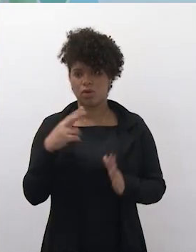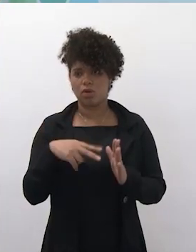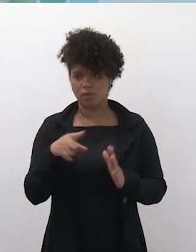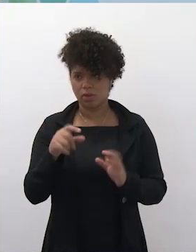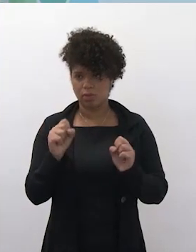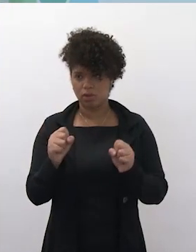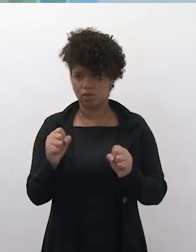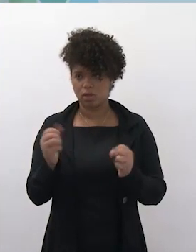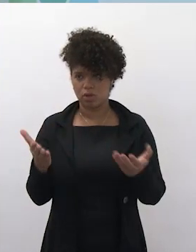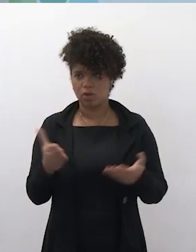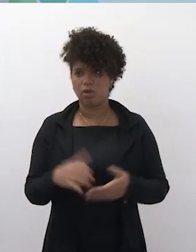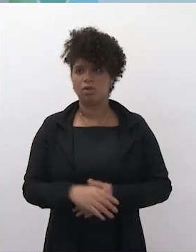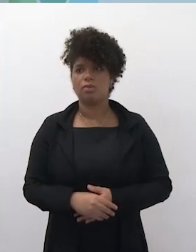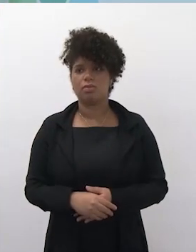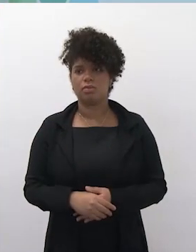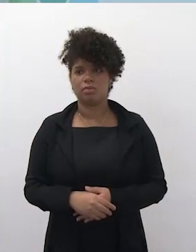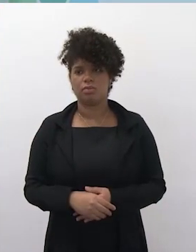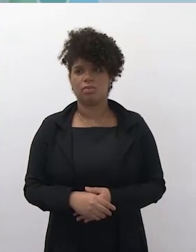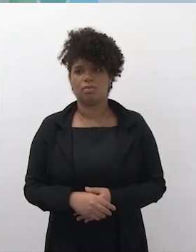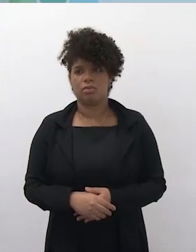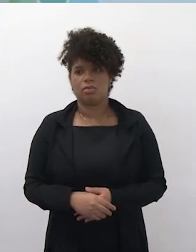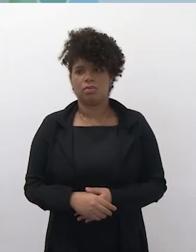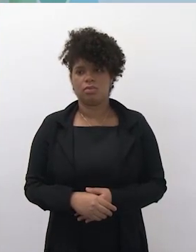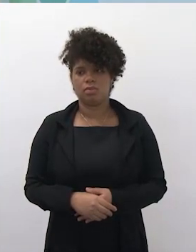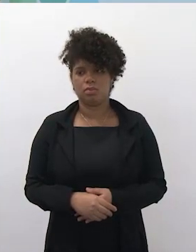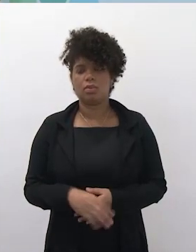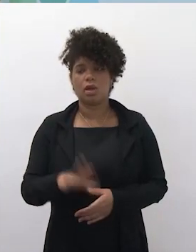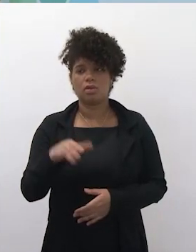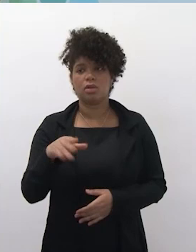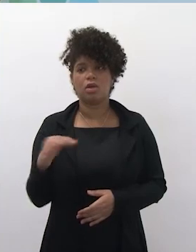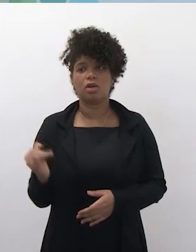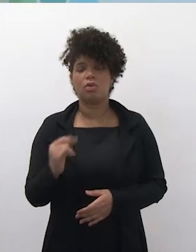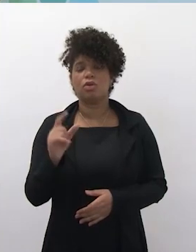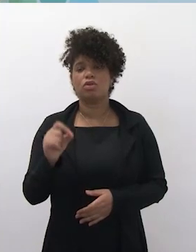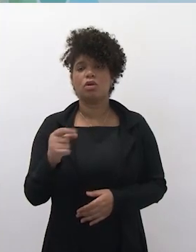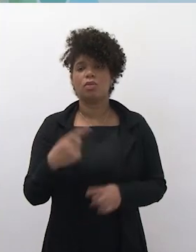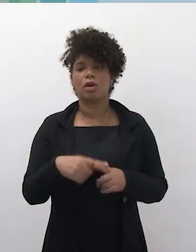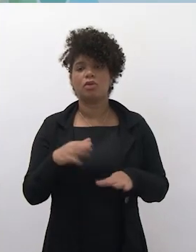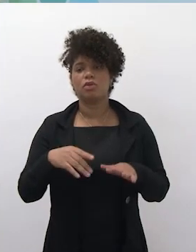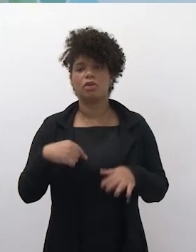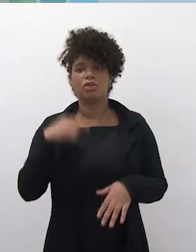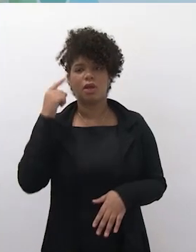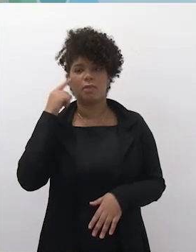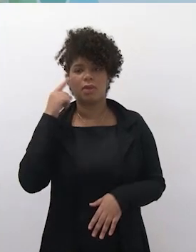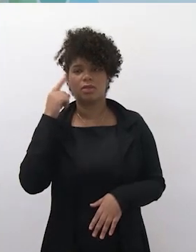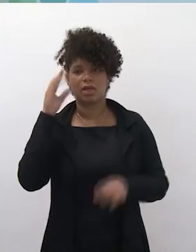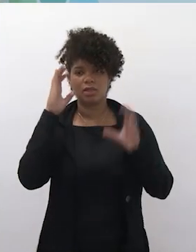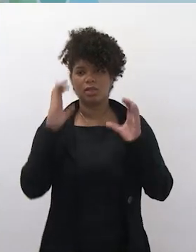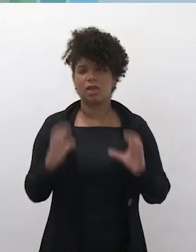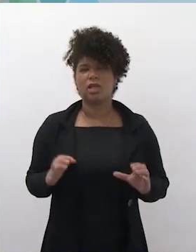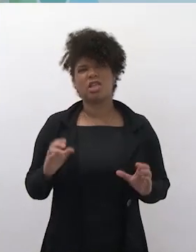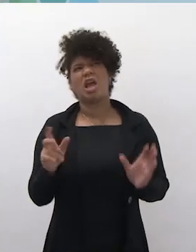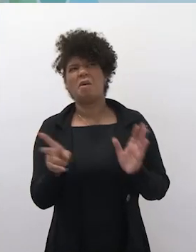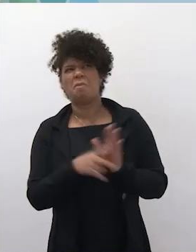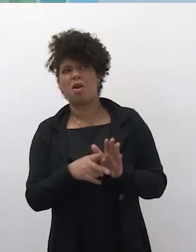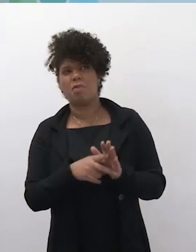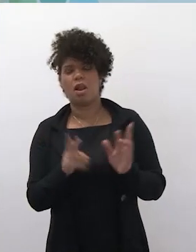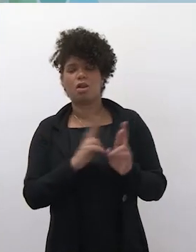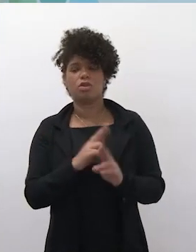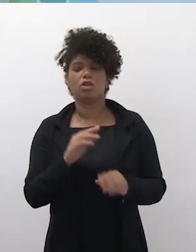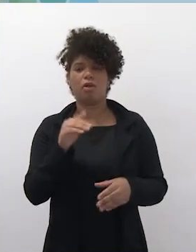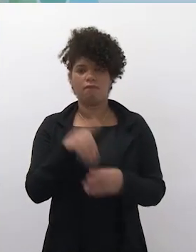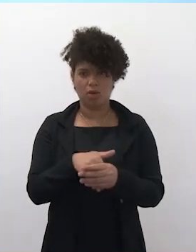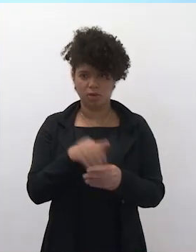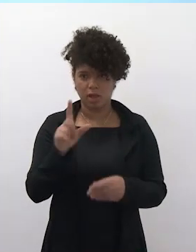ler também agora? Claro. Né? Só uma coisa que é importante é que às vezes a gente atrela muito a ideia de cidadania com a ideia de votar. Né? Então, se